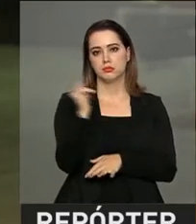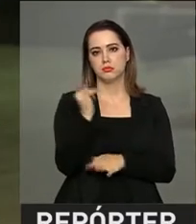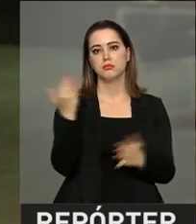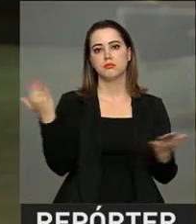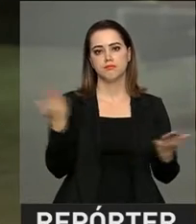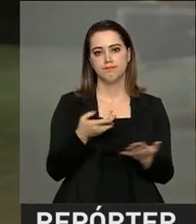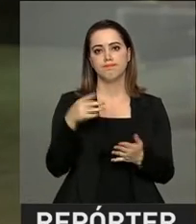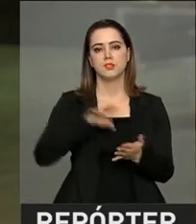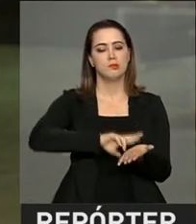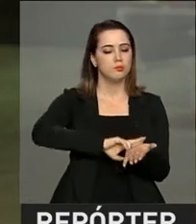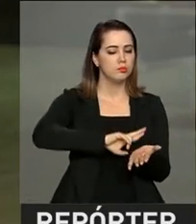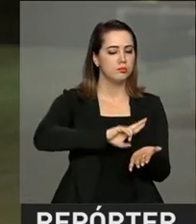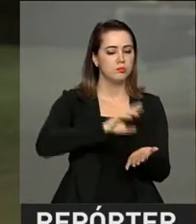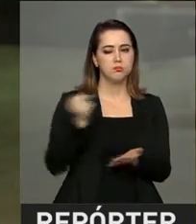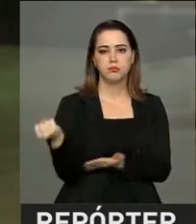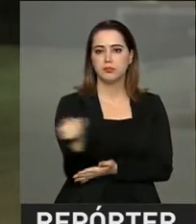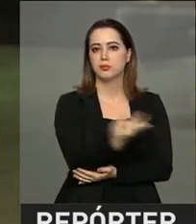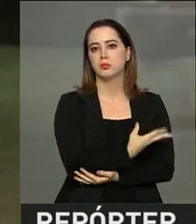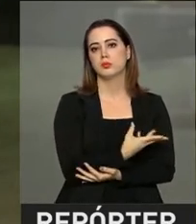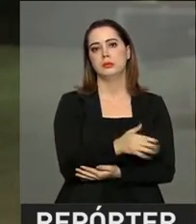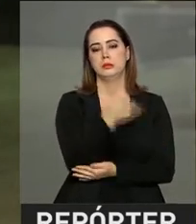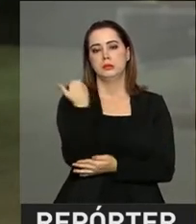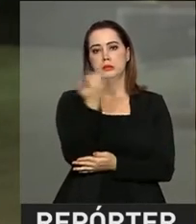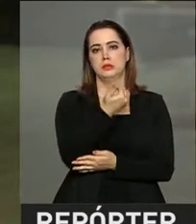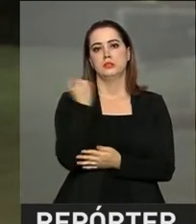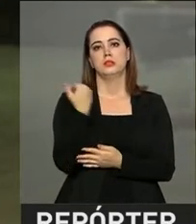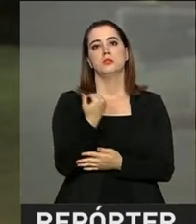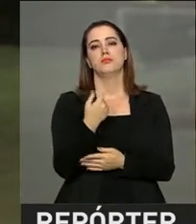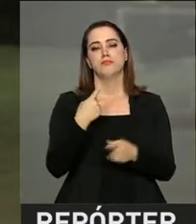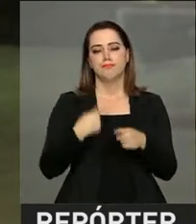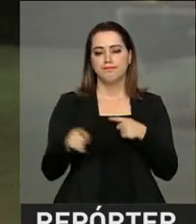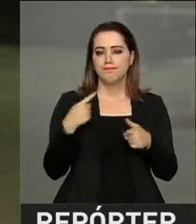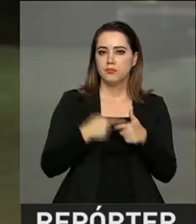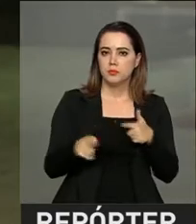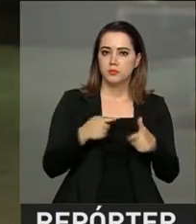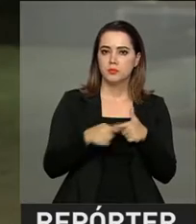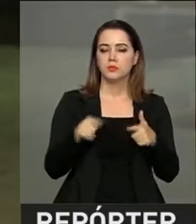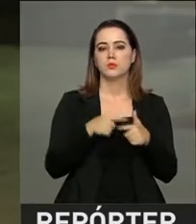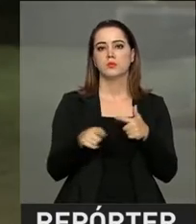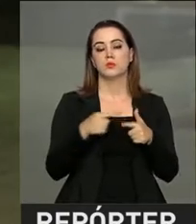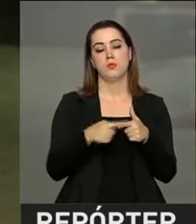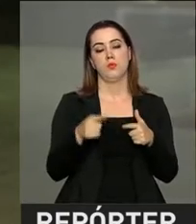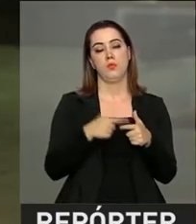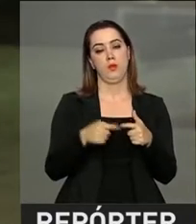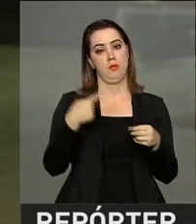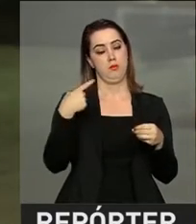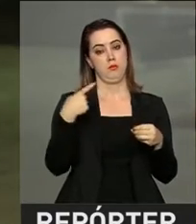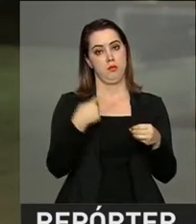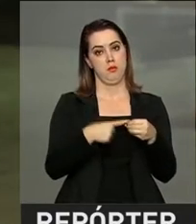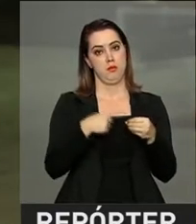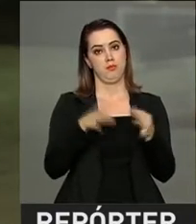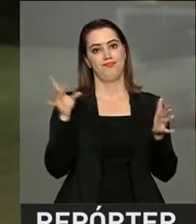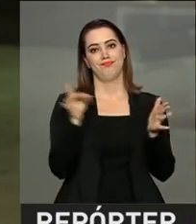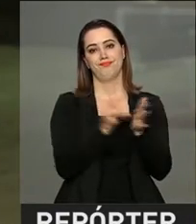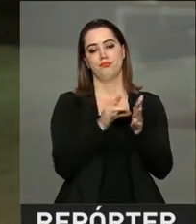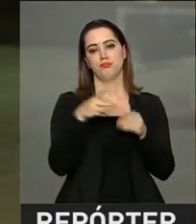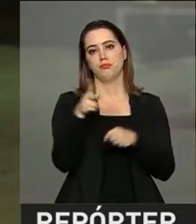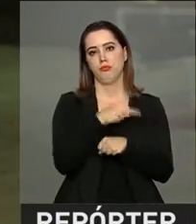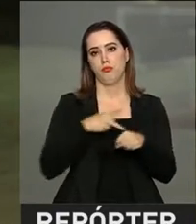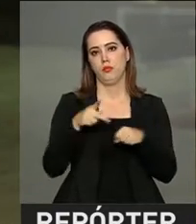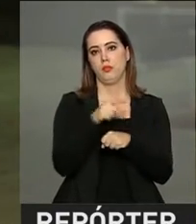provocou dezenas de mortes e danos especialmente na cidade de a matriz no centro do país o governo brasileiro